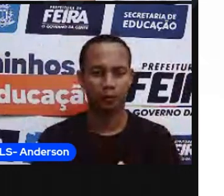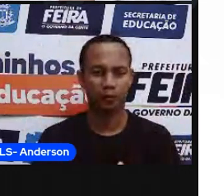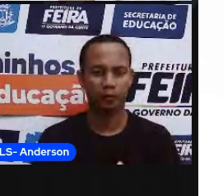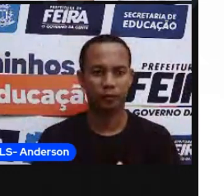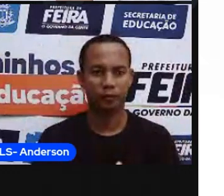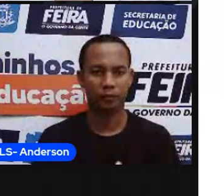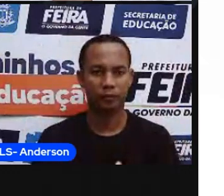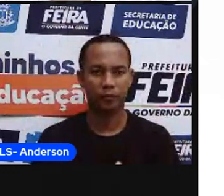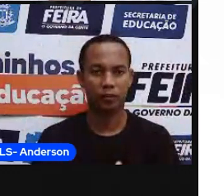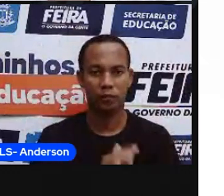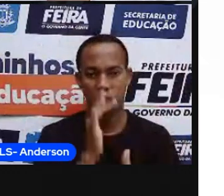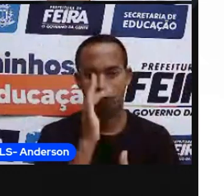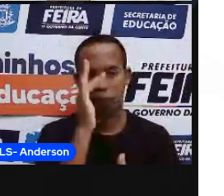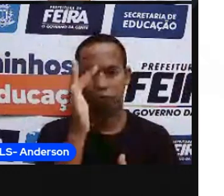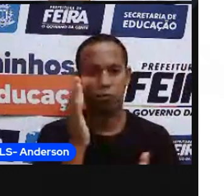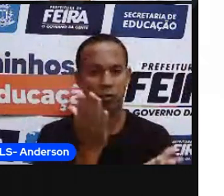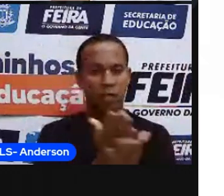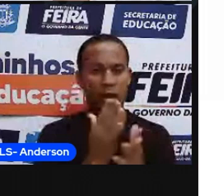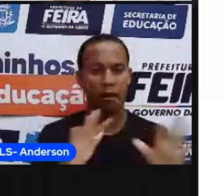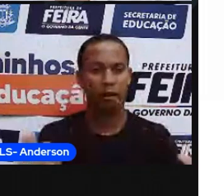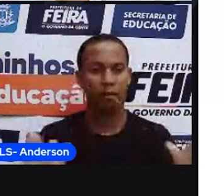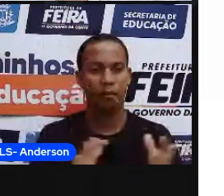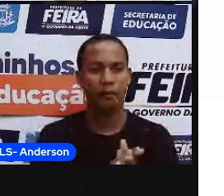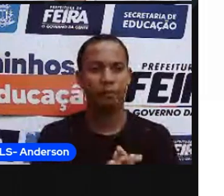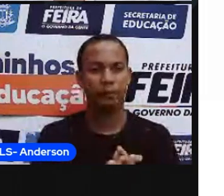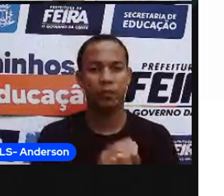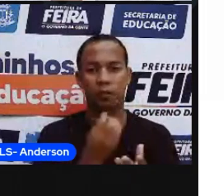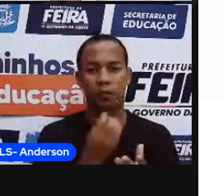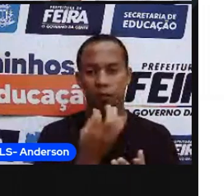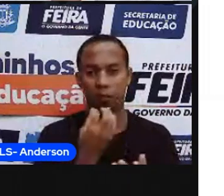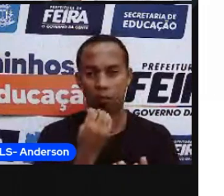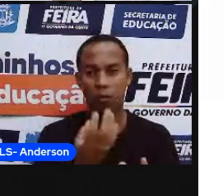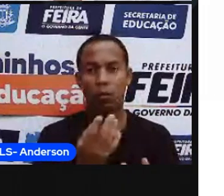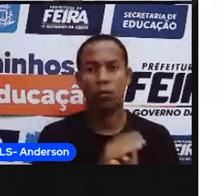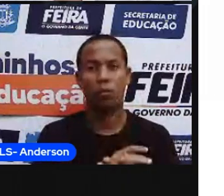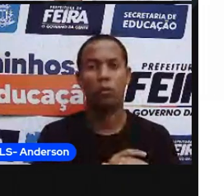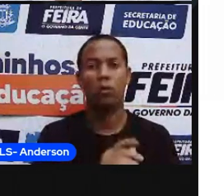Ficar sem esses recursos em um determinado momento. Seria como o seguinte: